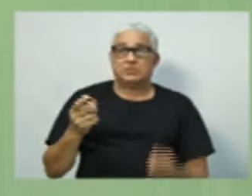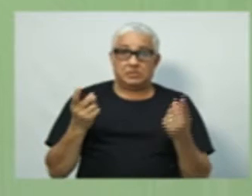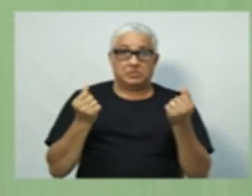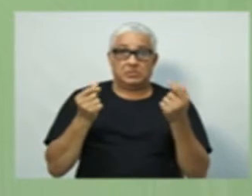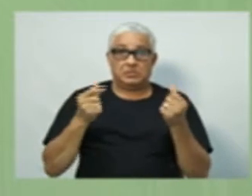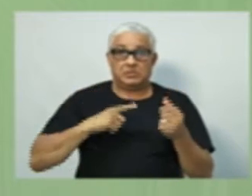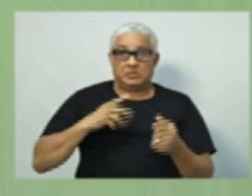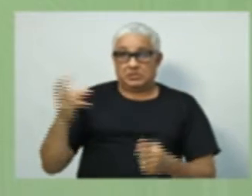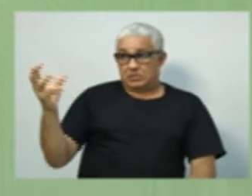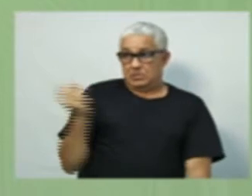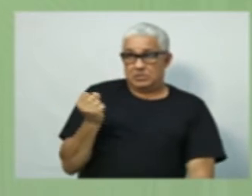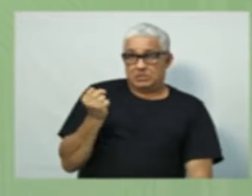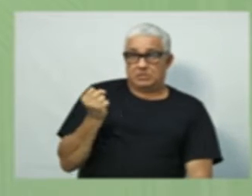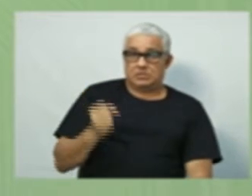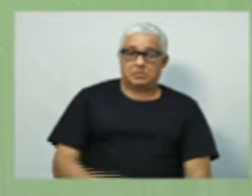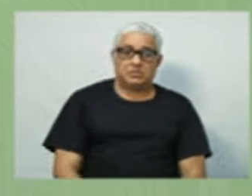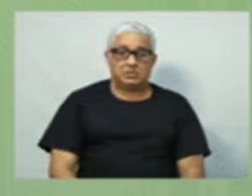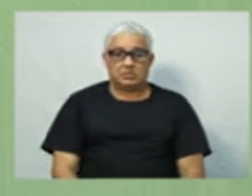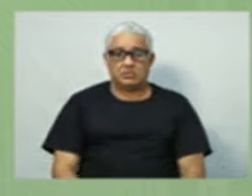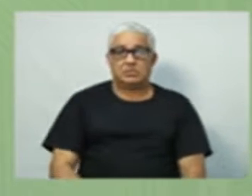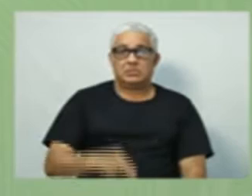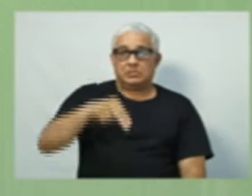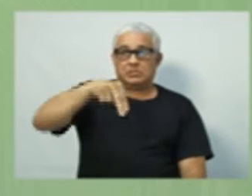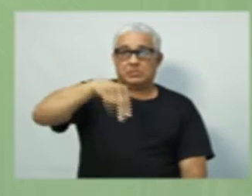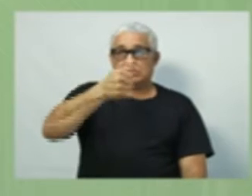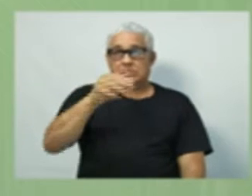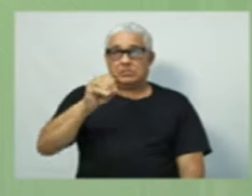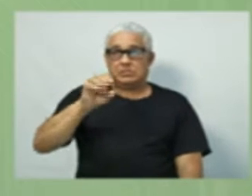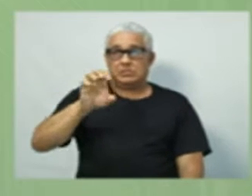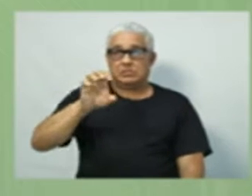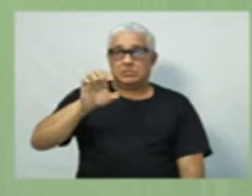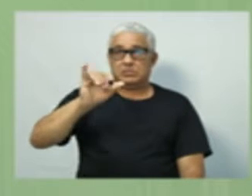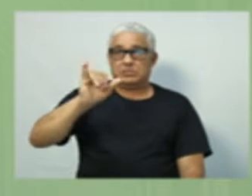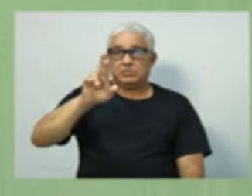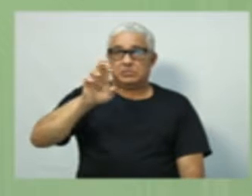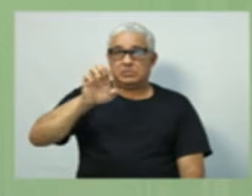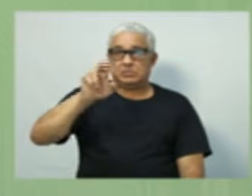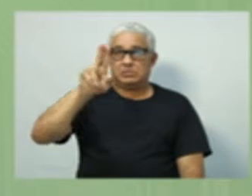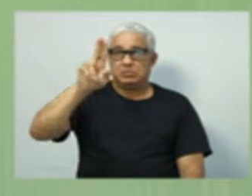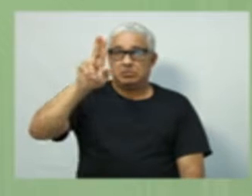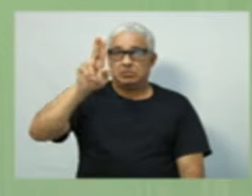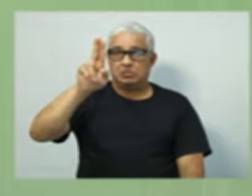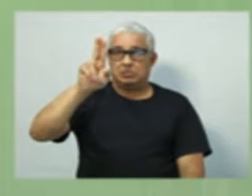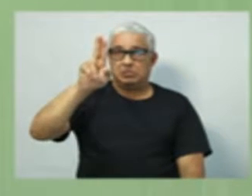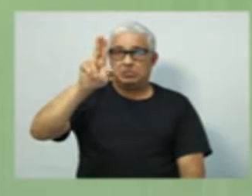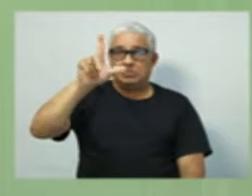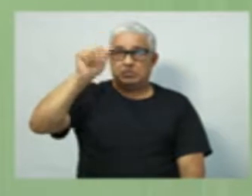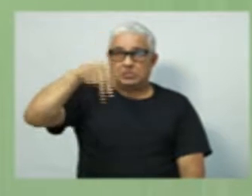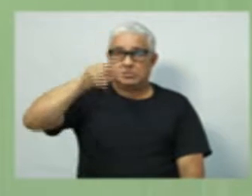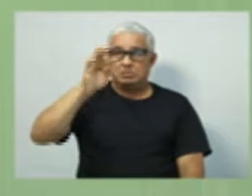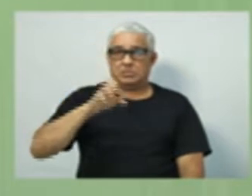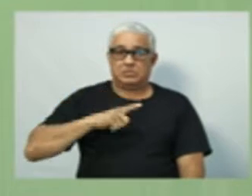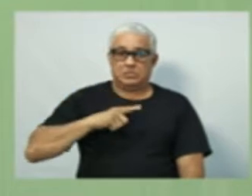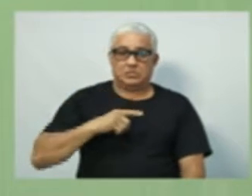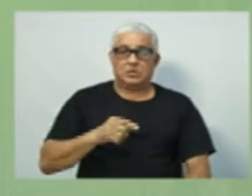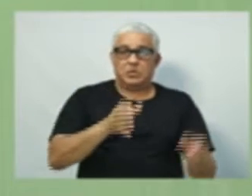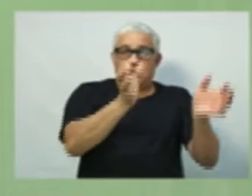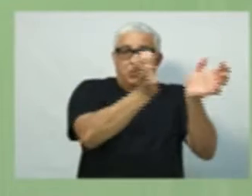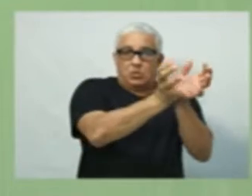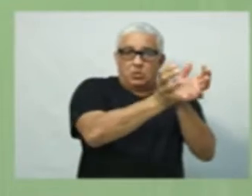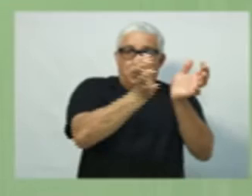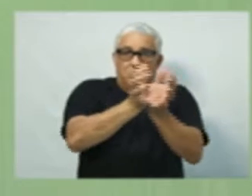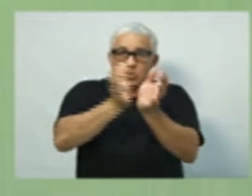receber o ativo não circulante ele ele é fica dividido é dividida em quatro grandes grupos